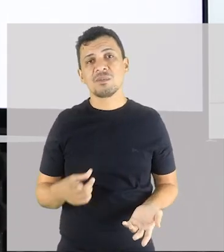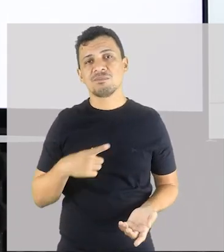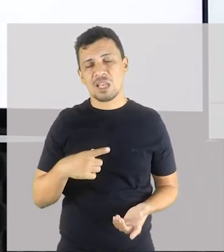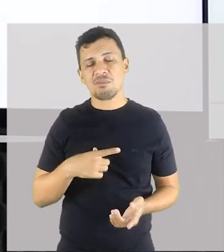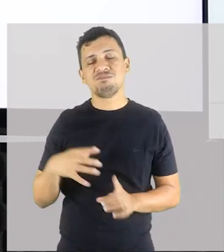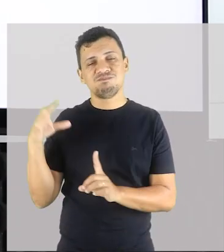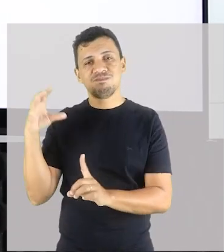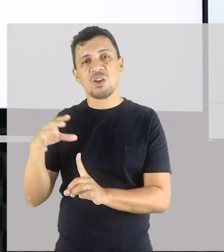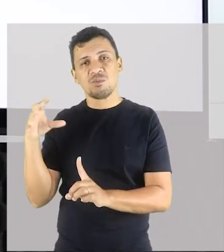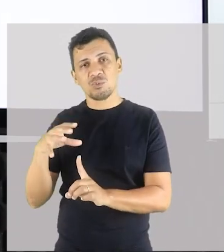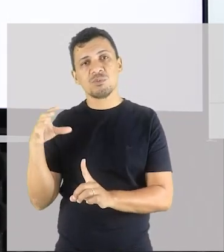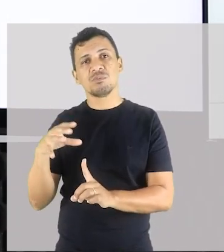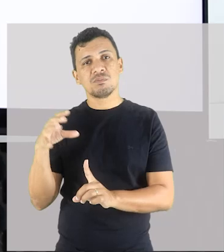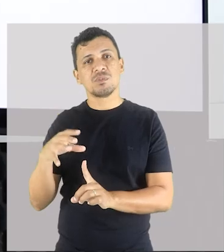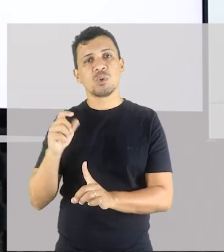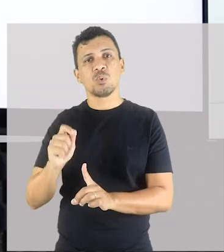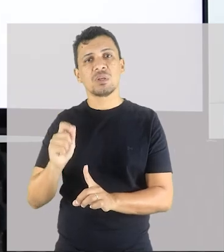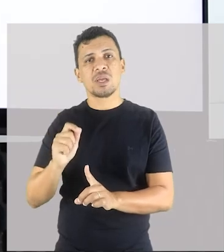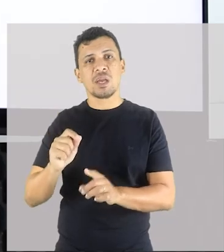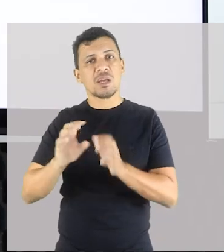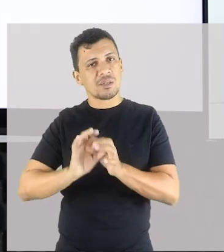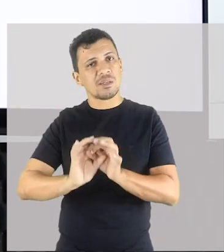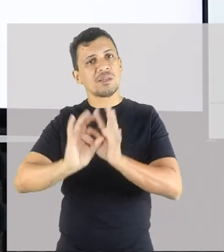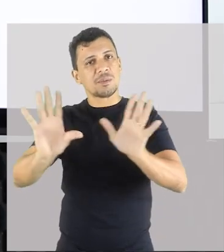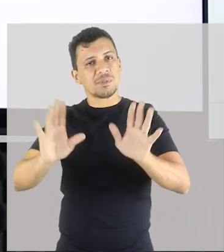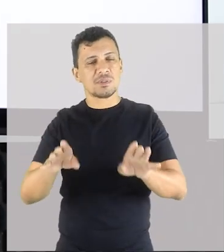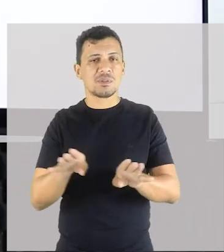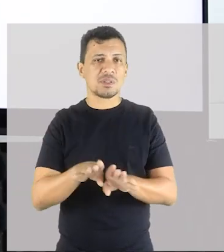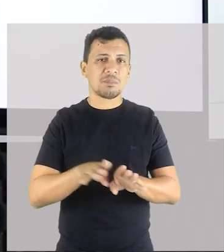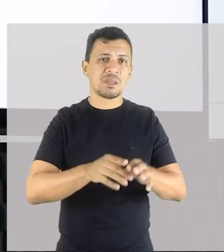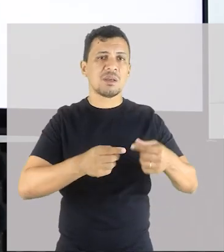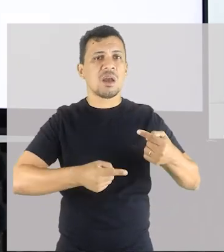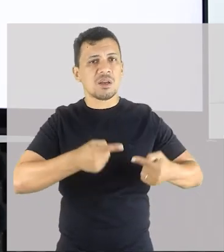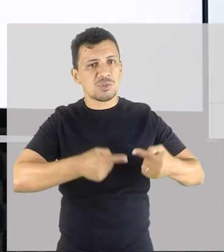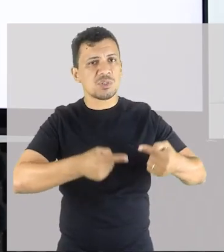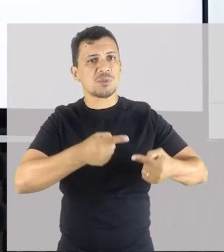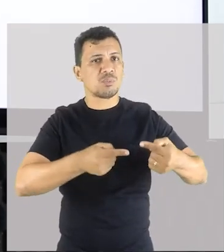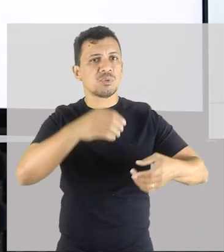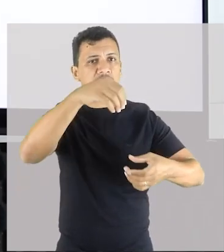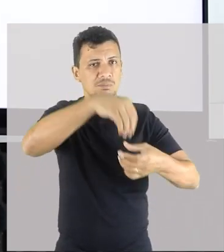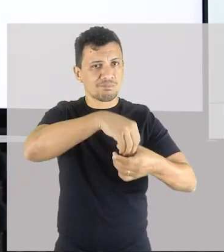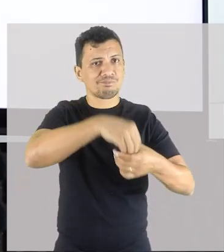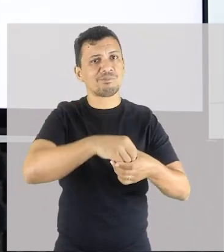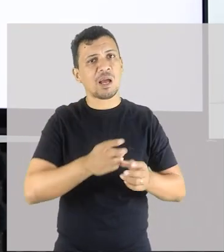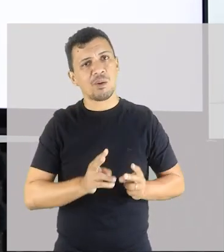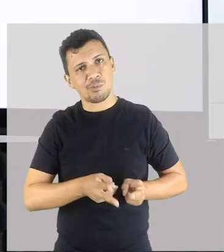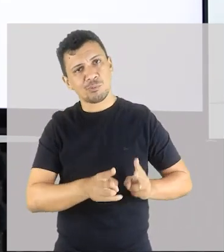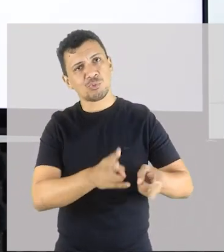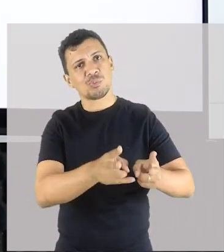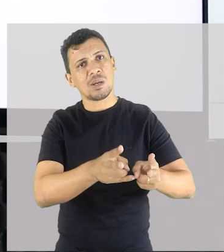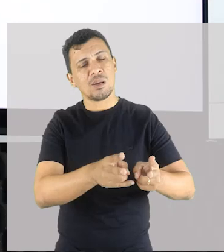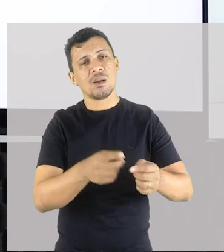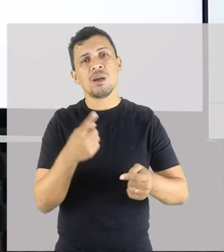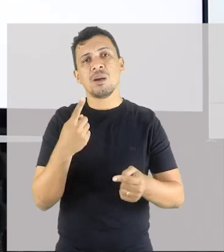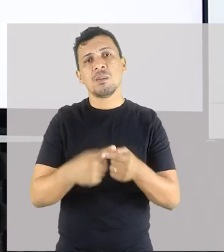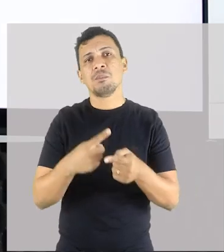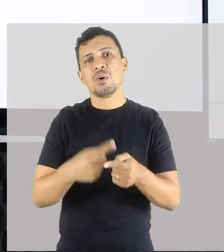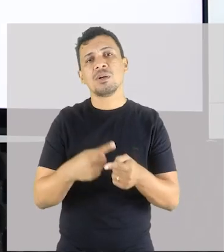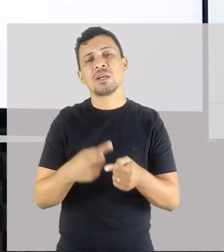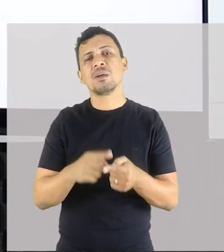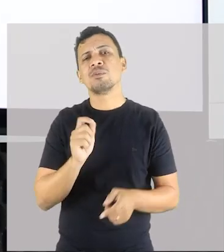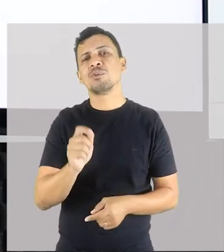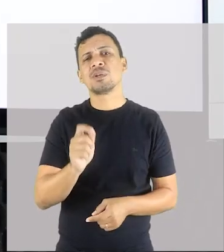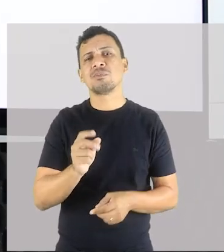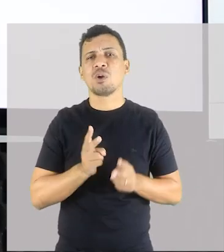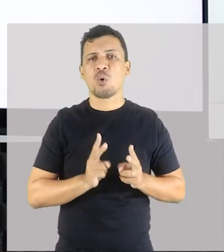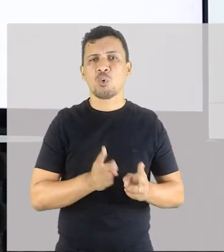impactou nesse processo de independência. E as disputas internas, elas vão continuar, principalmente por conta ainda dessa continuidade